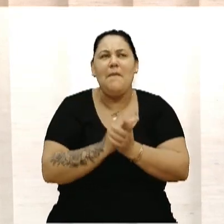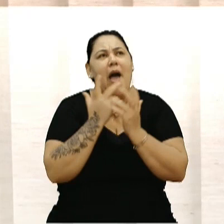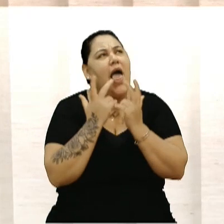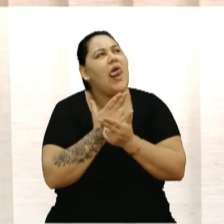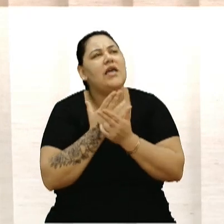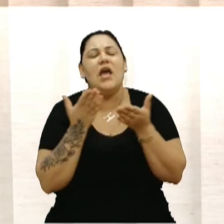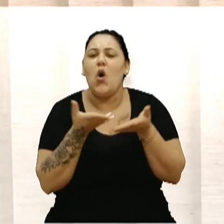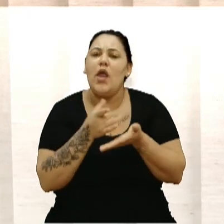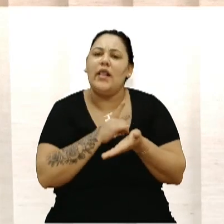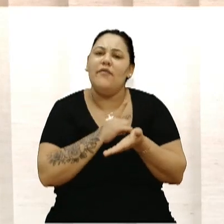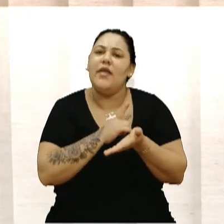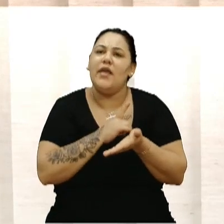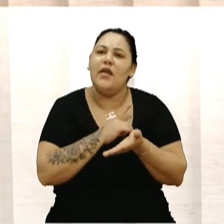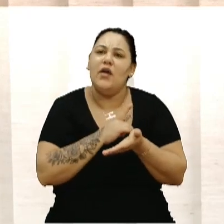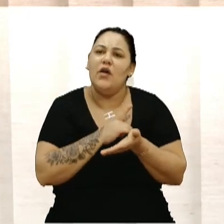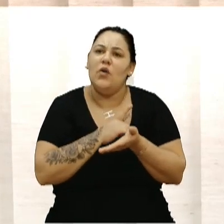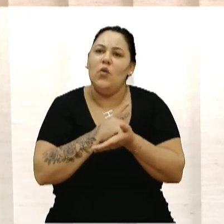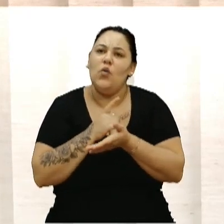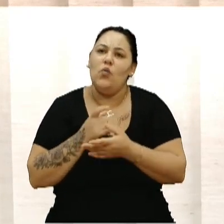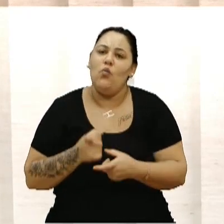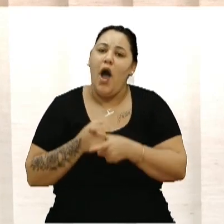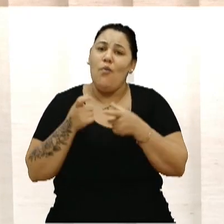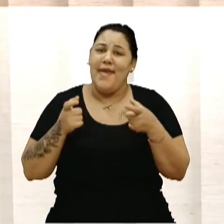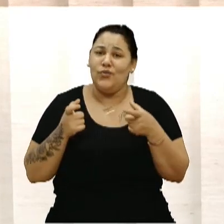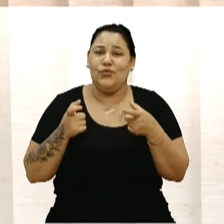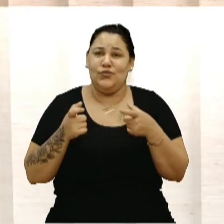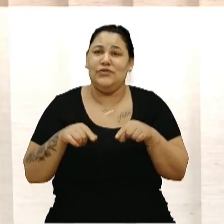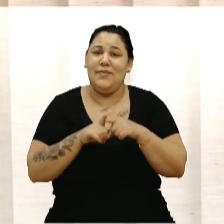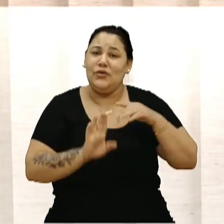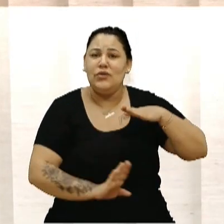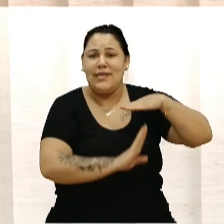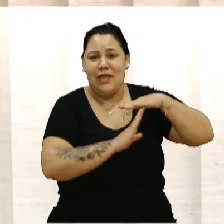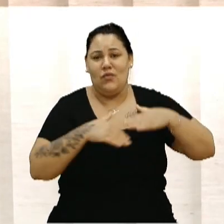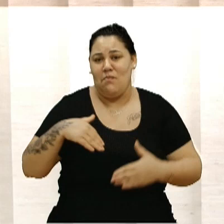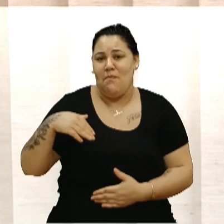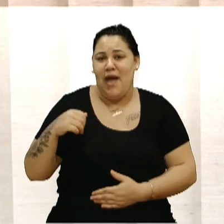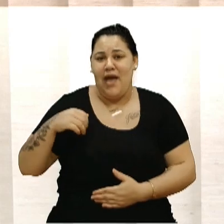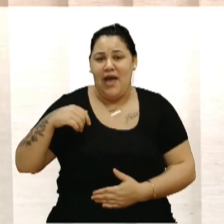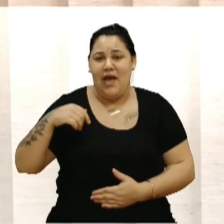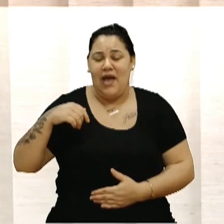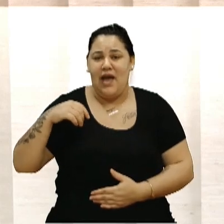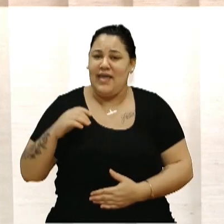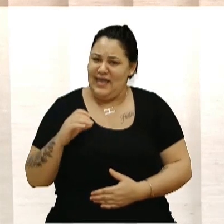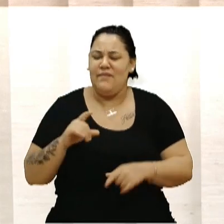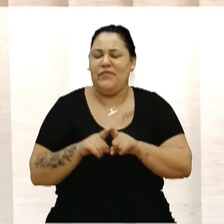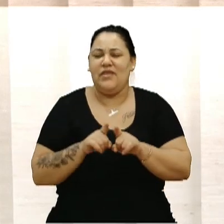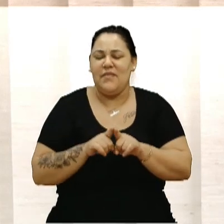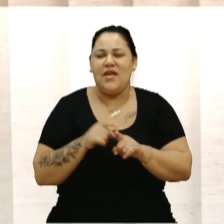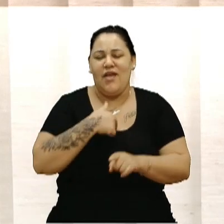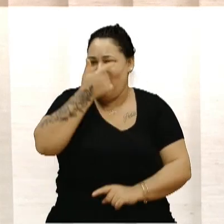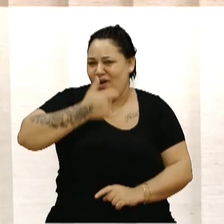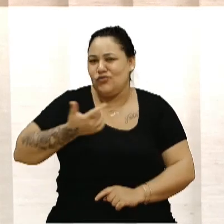agora um aumento muito grande, né, do teto MAC, então eu acho que isso aí tudo já